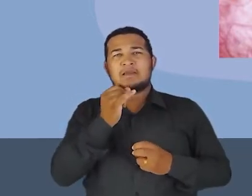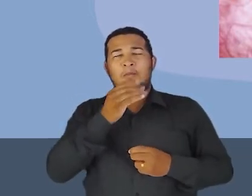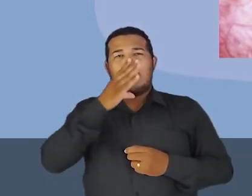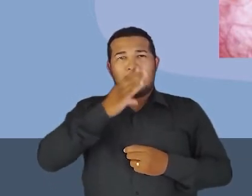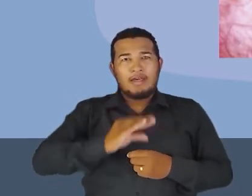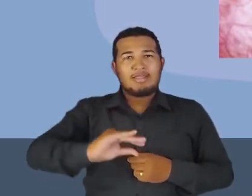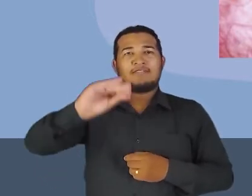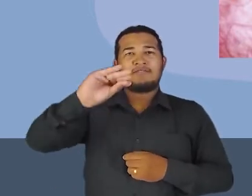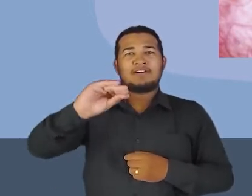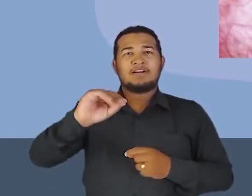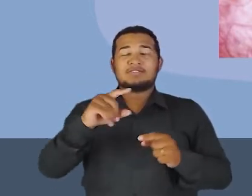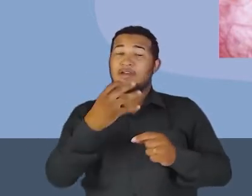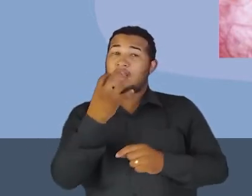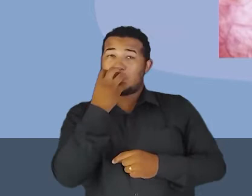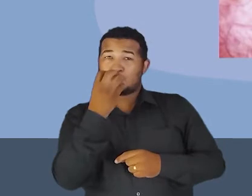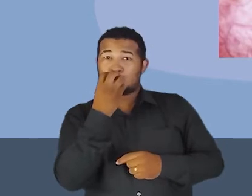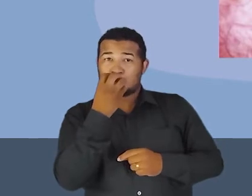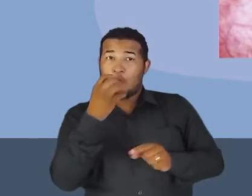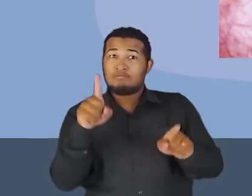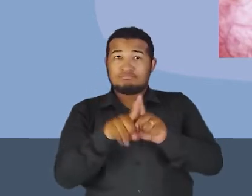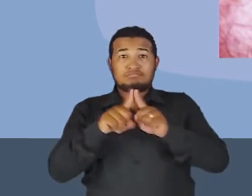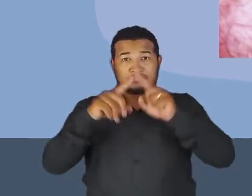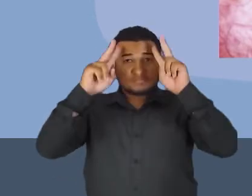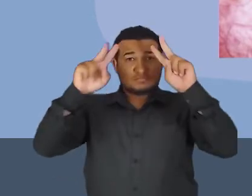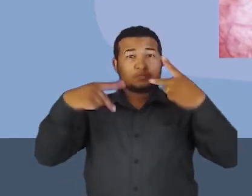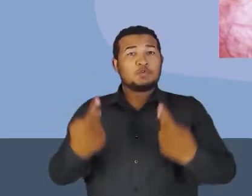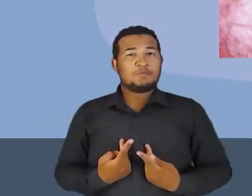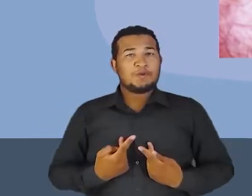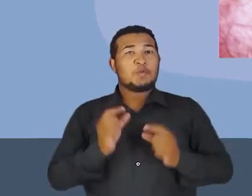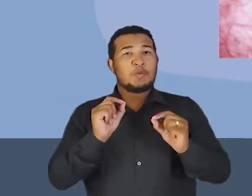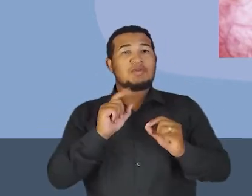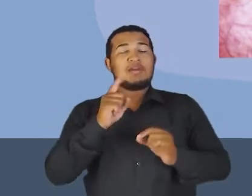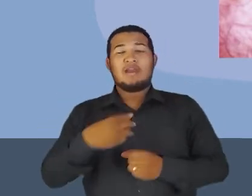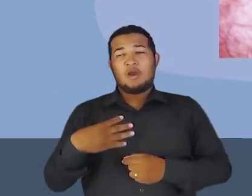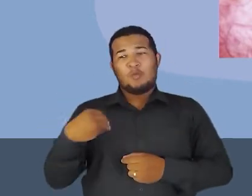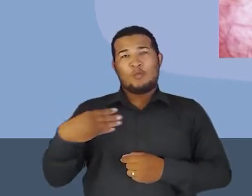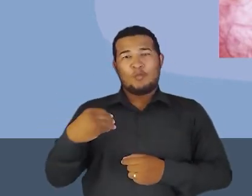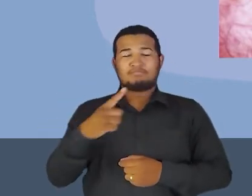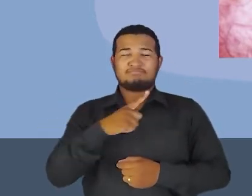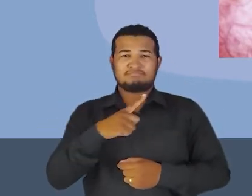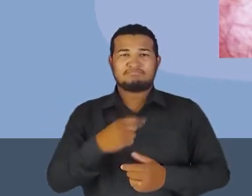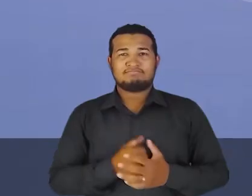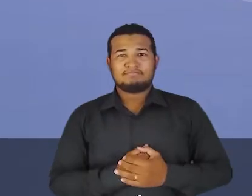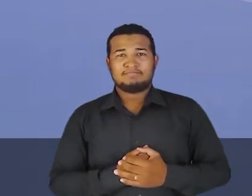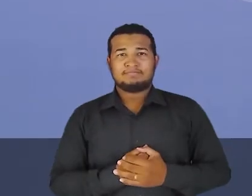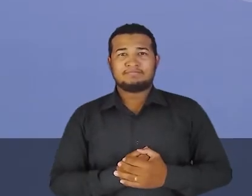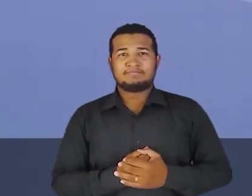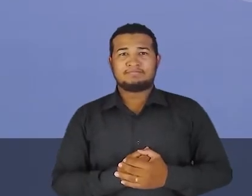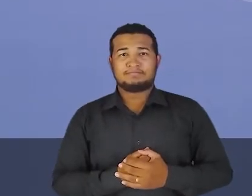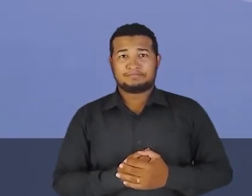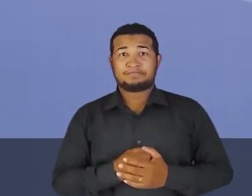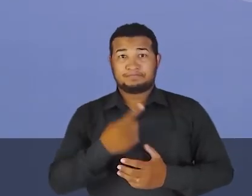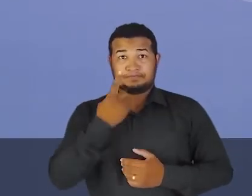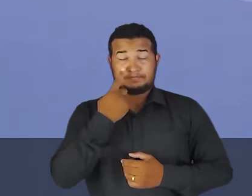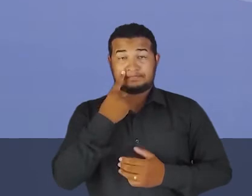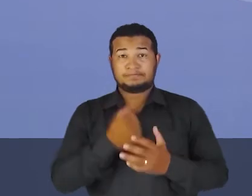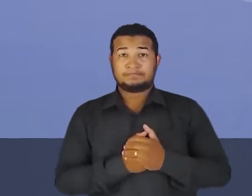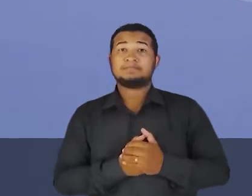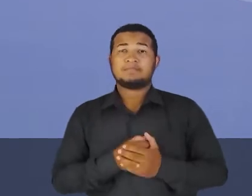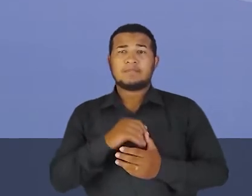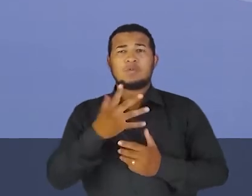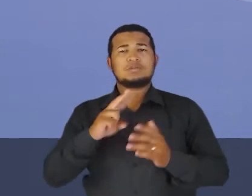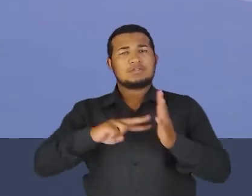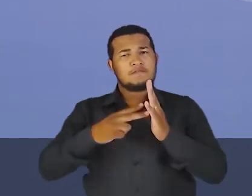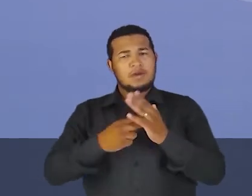um golfinho e o cachorro e o ser humano, que são animais mamíferos, ok? Então, olha para cá. Então, esse